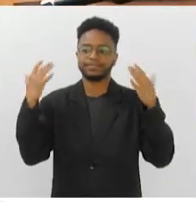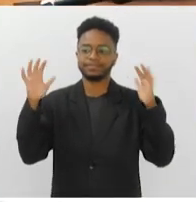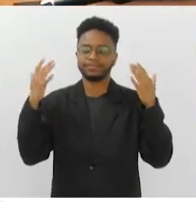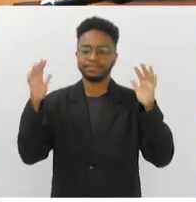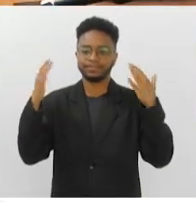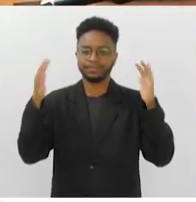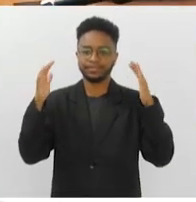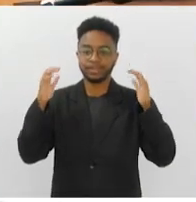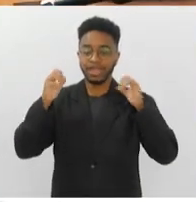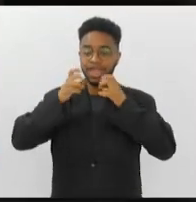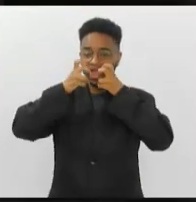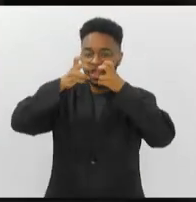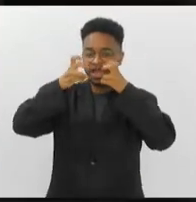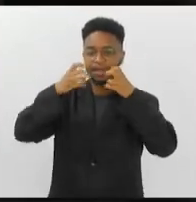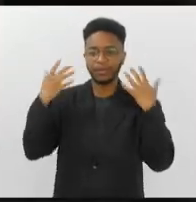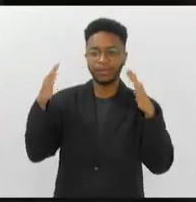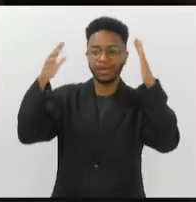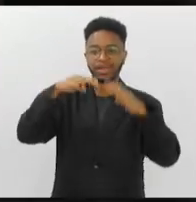Viva Anísio da Silveira!